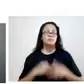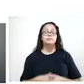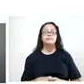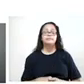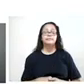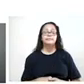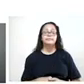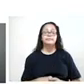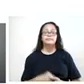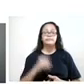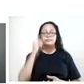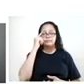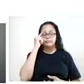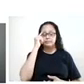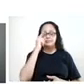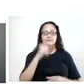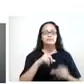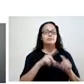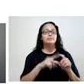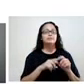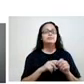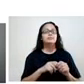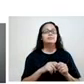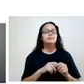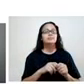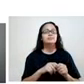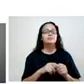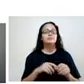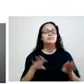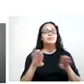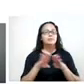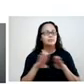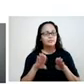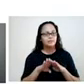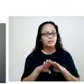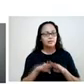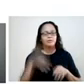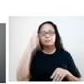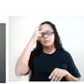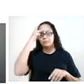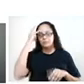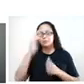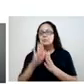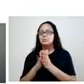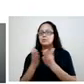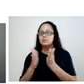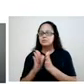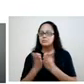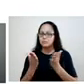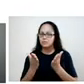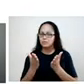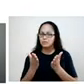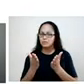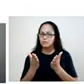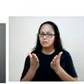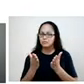damas, ok? E camponeses ou artesãos pobres estão usando roupas